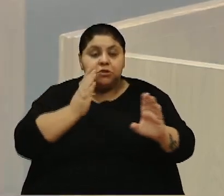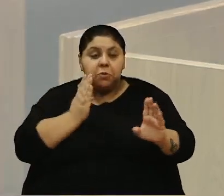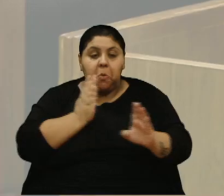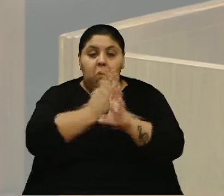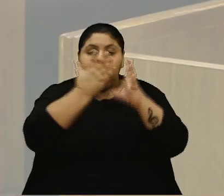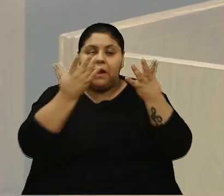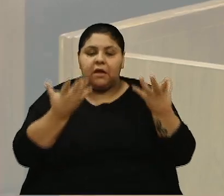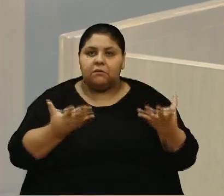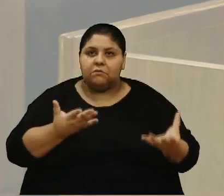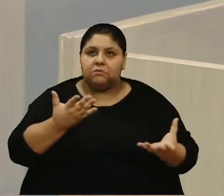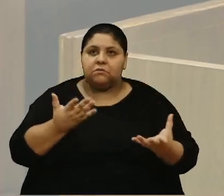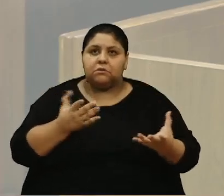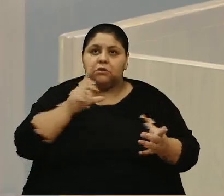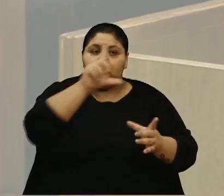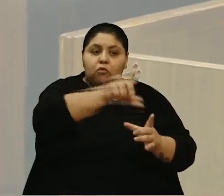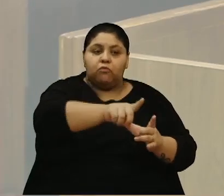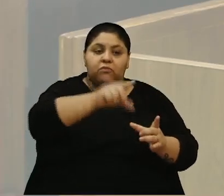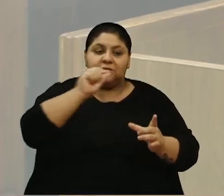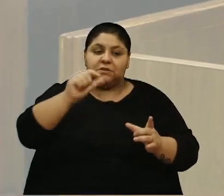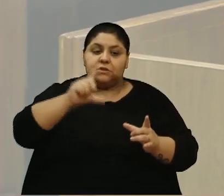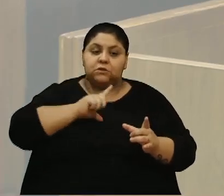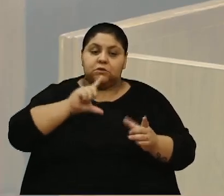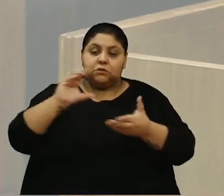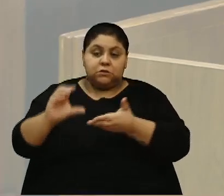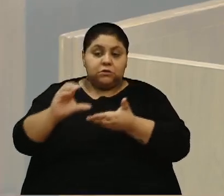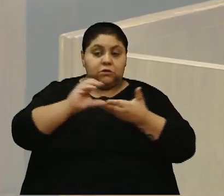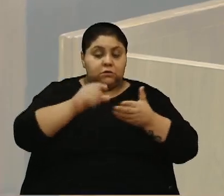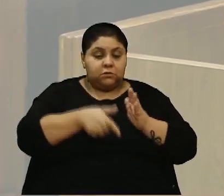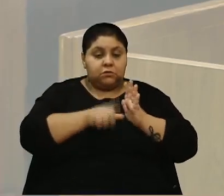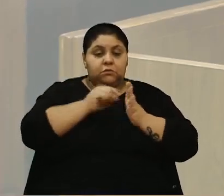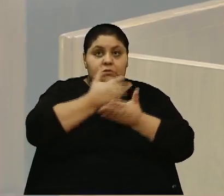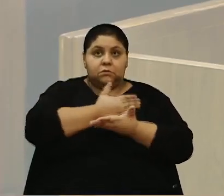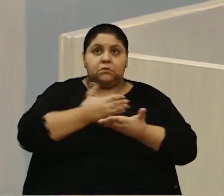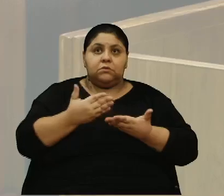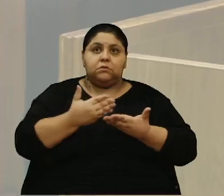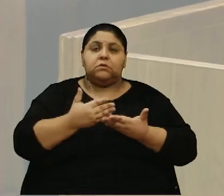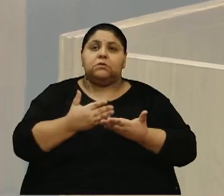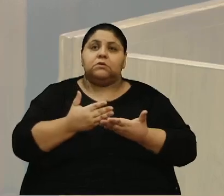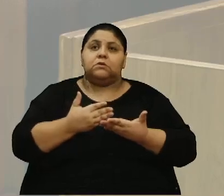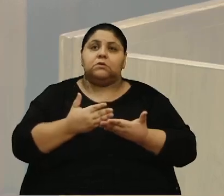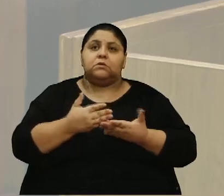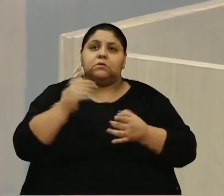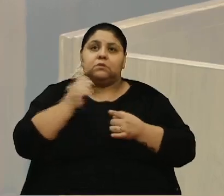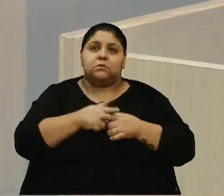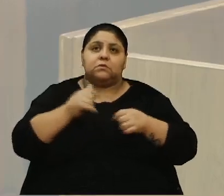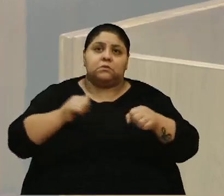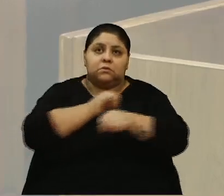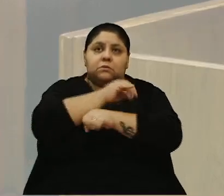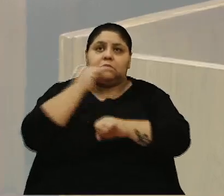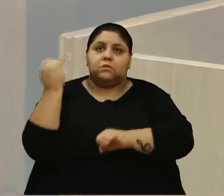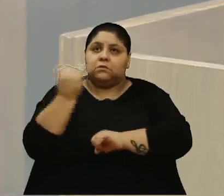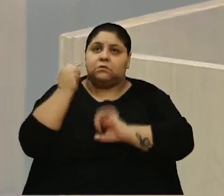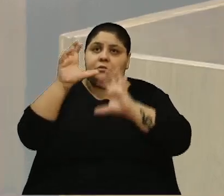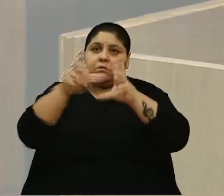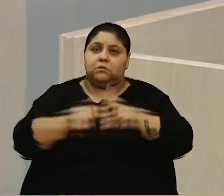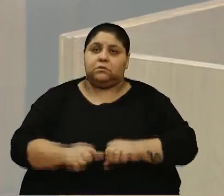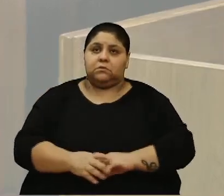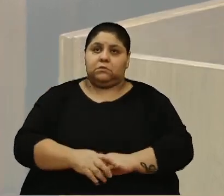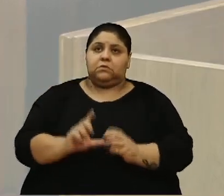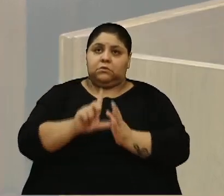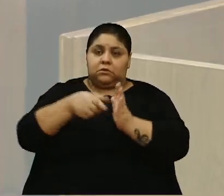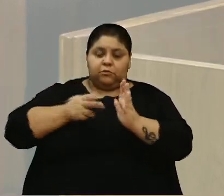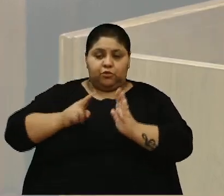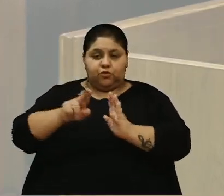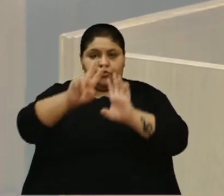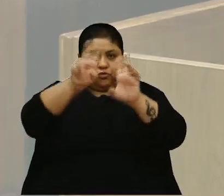maneira, uma alternativa para ter esses recursos o quanto antes, para começar o quanto antes, porque o aeroporto é importante para todos nós. Depois eu sigo nos outros